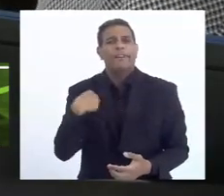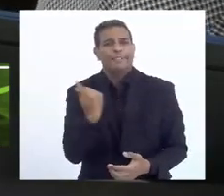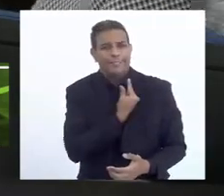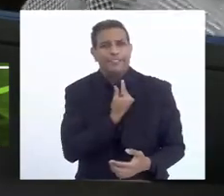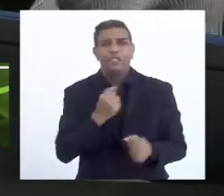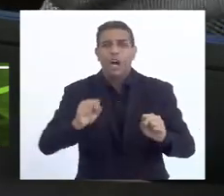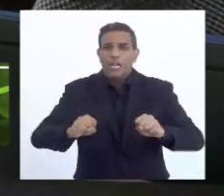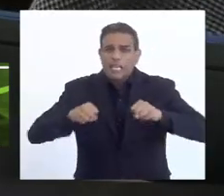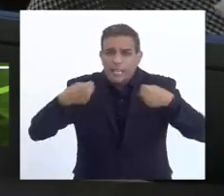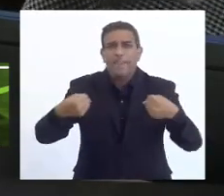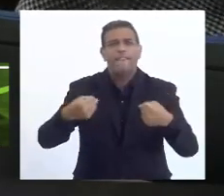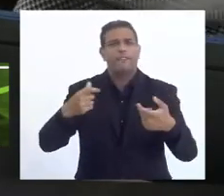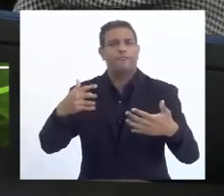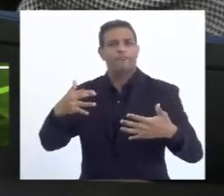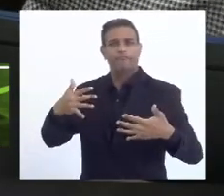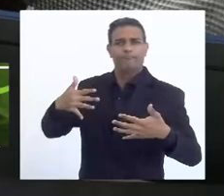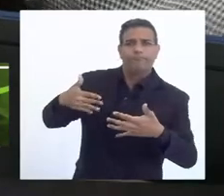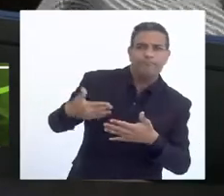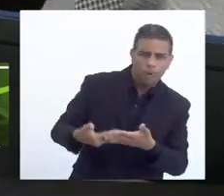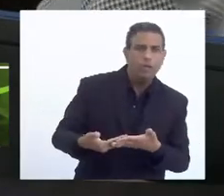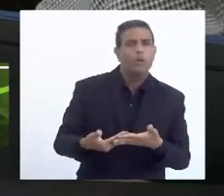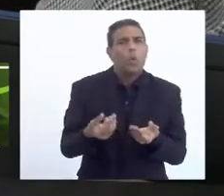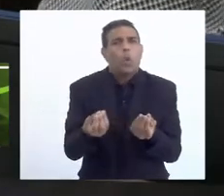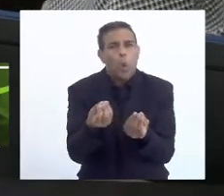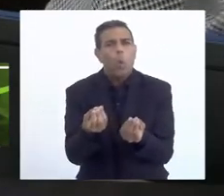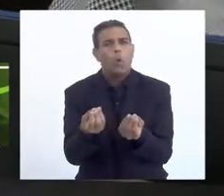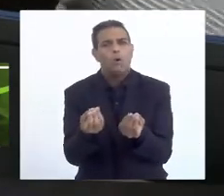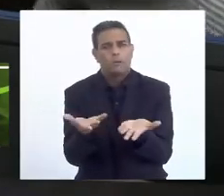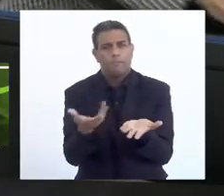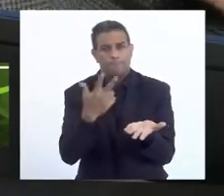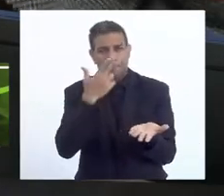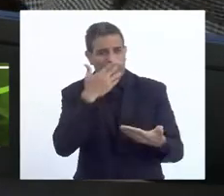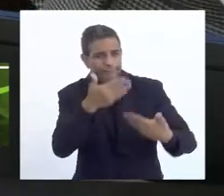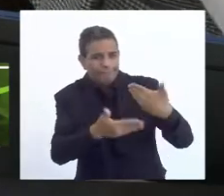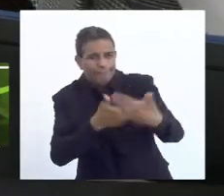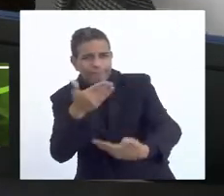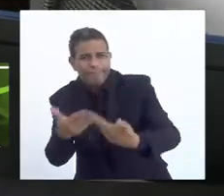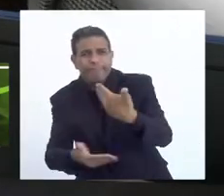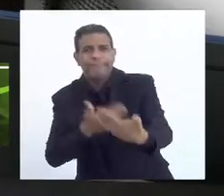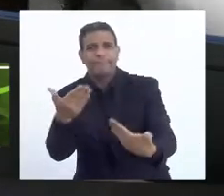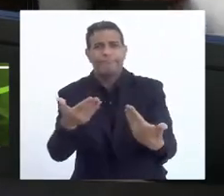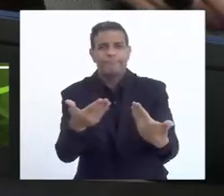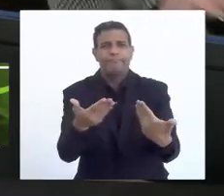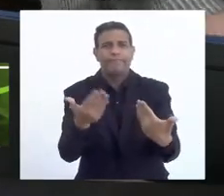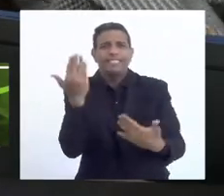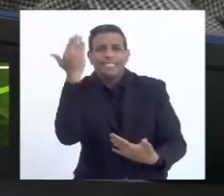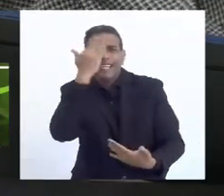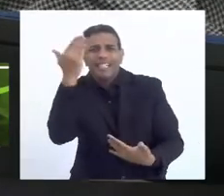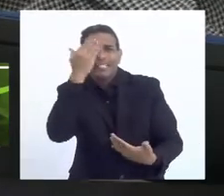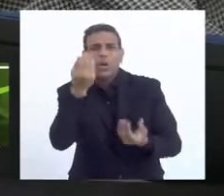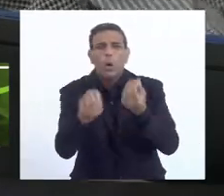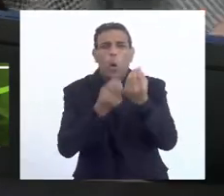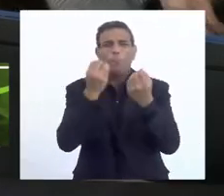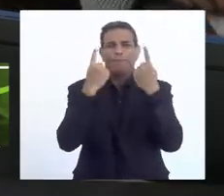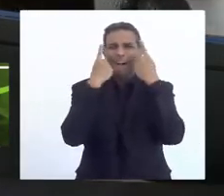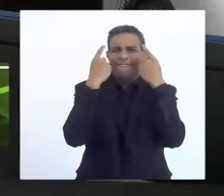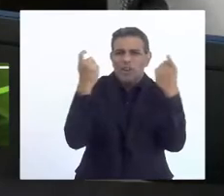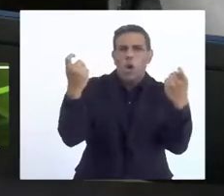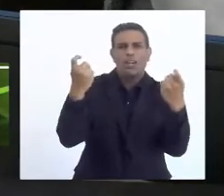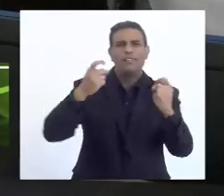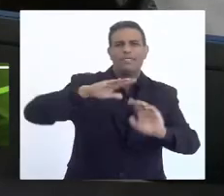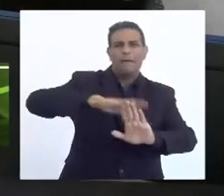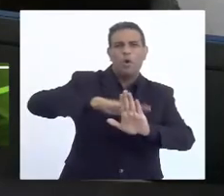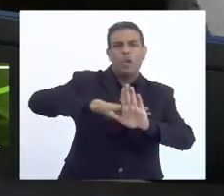tenho defendido para a gente dizer o que um processo de intensa violência política pode